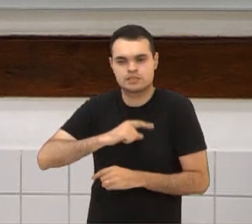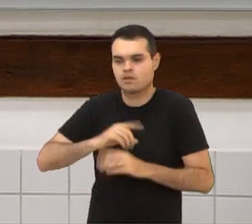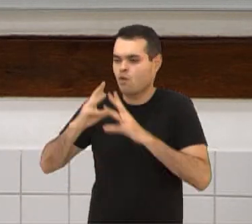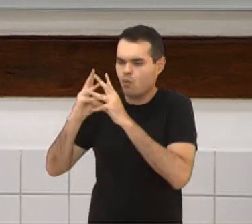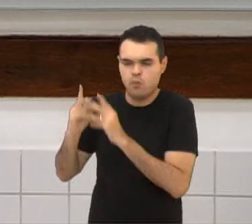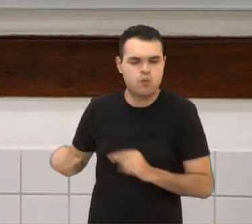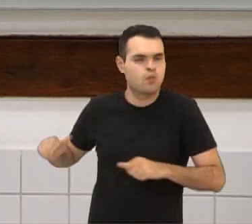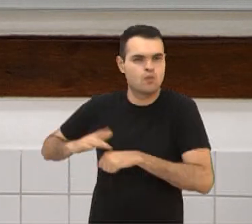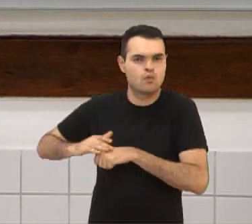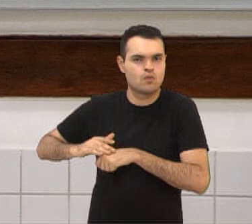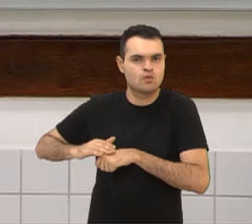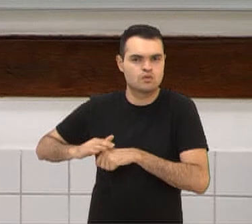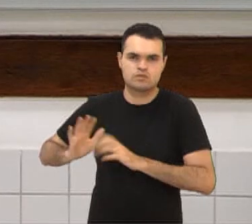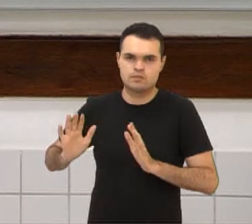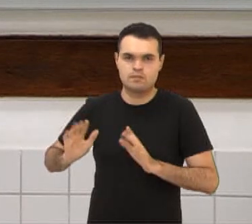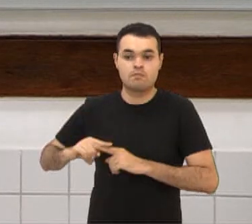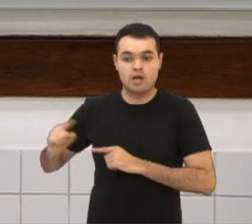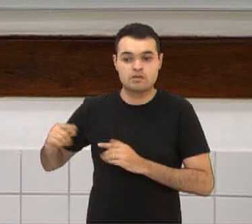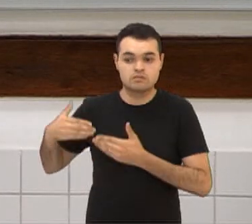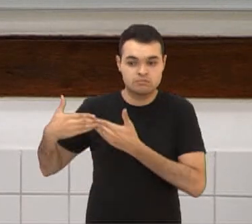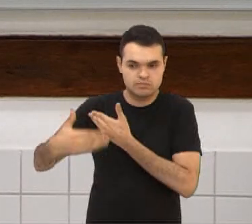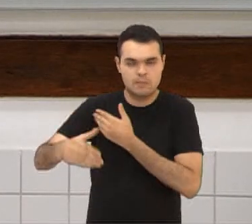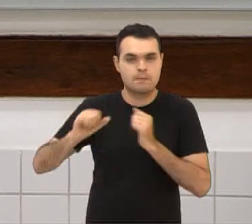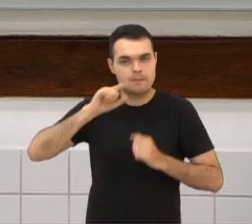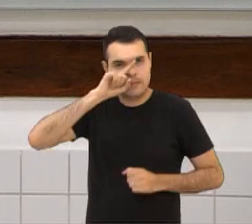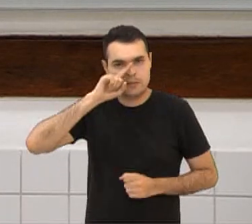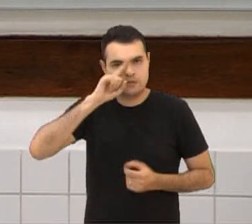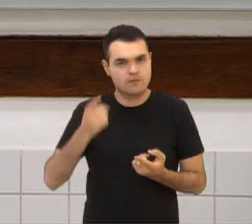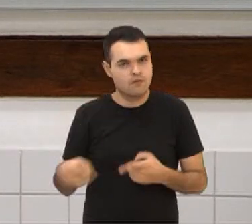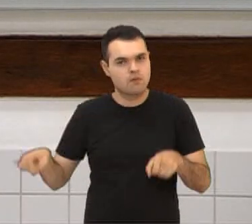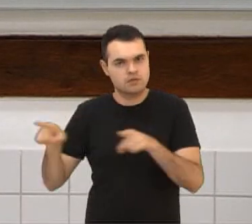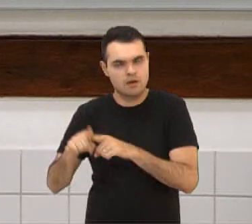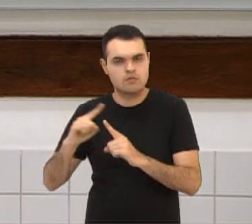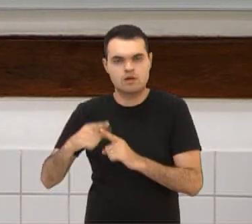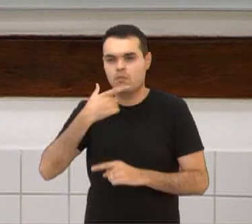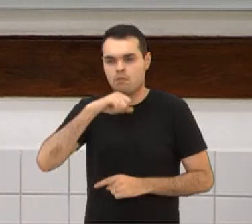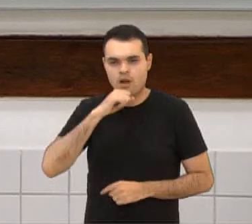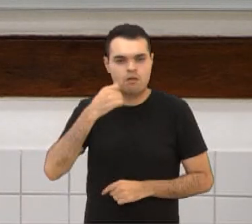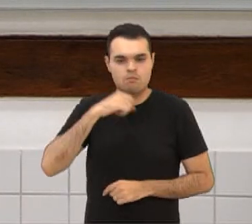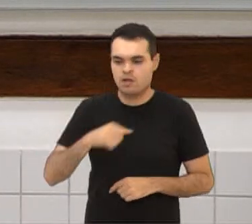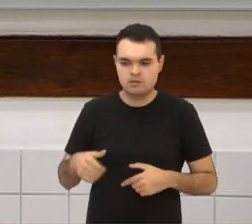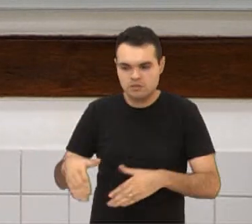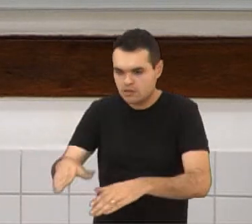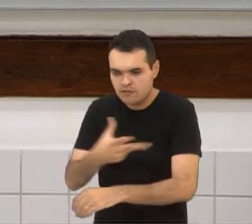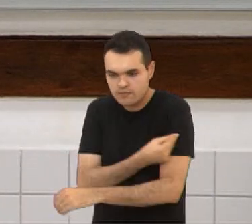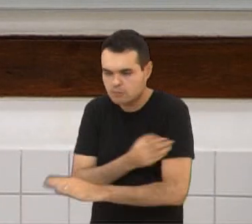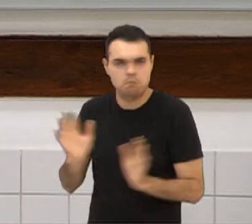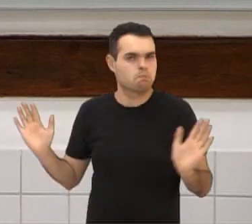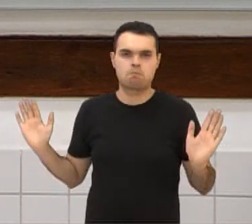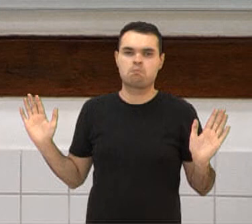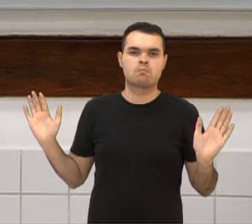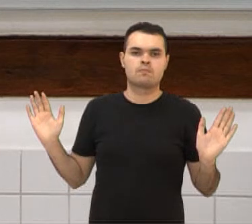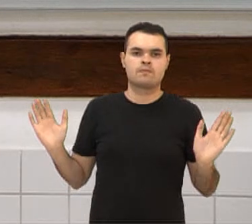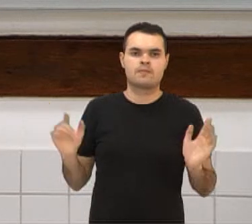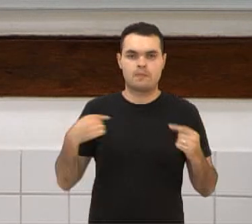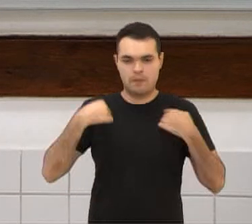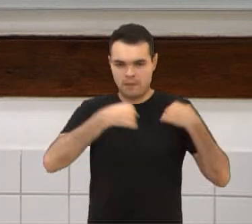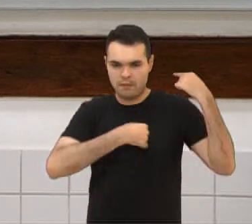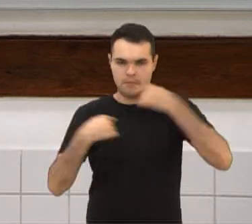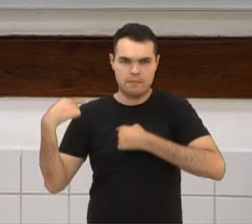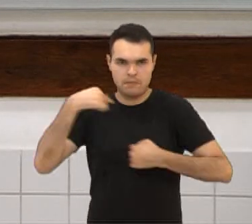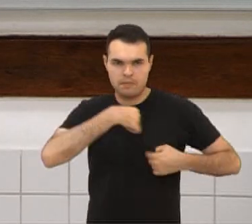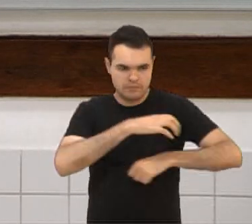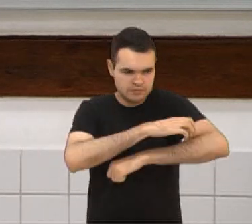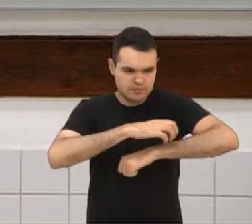foi erradicada do Brasil, mas corre risco de retornar porque os pais estão deixando de vacinar os filhos. Sarampo, a gente quase não tinha